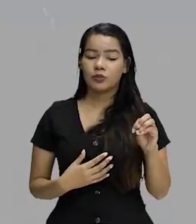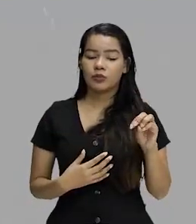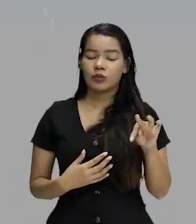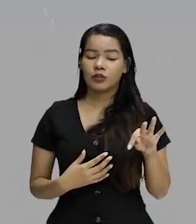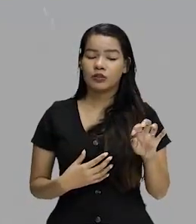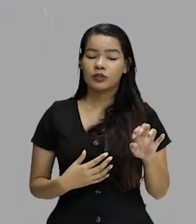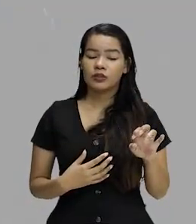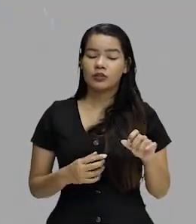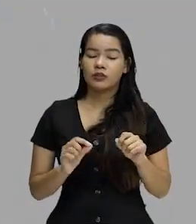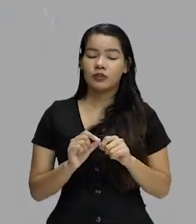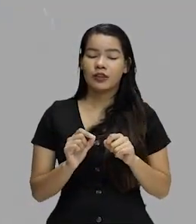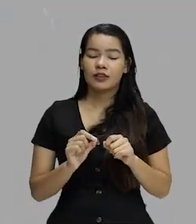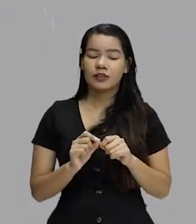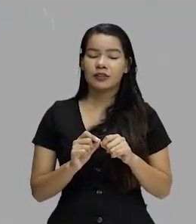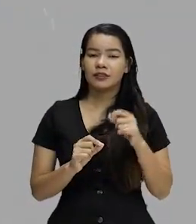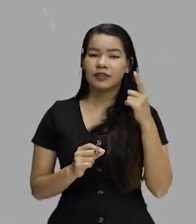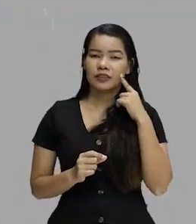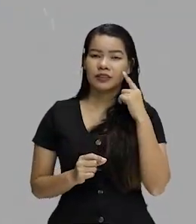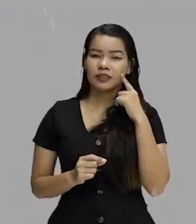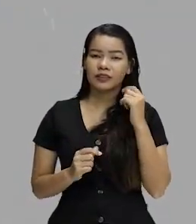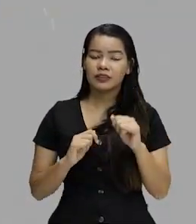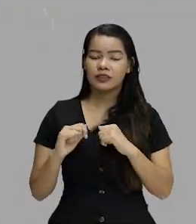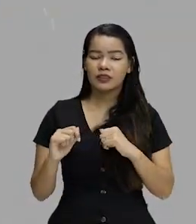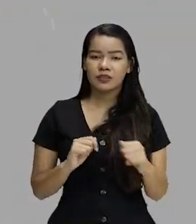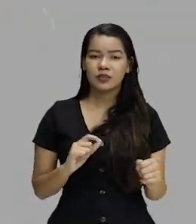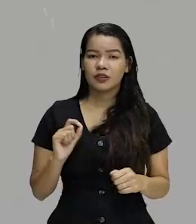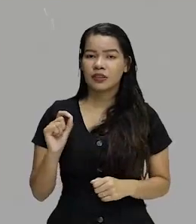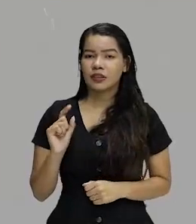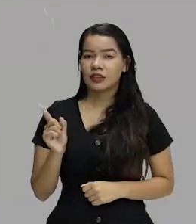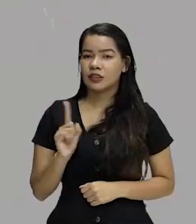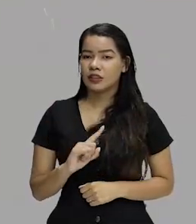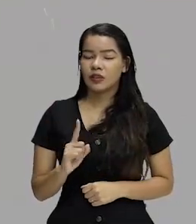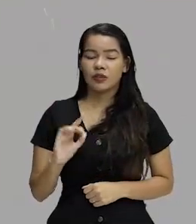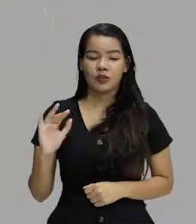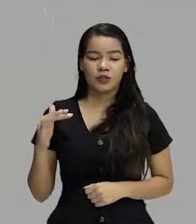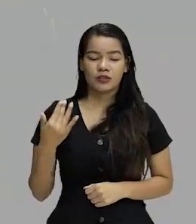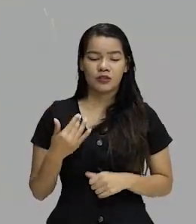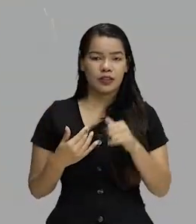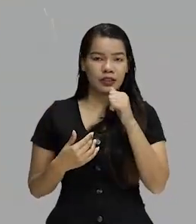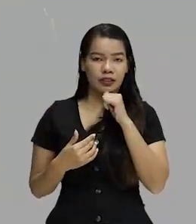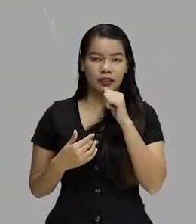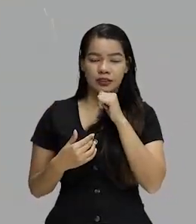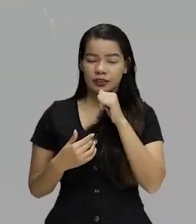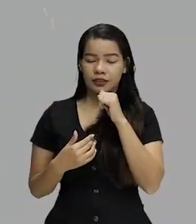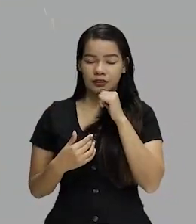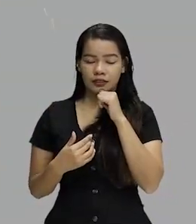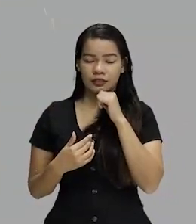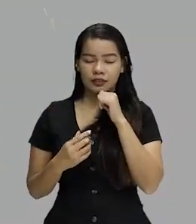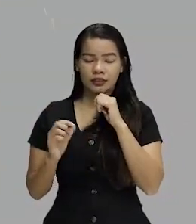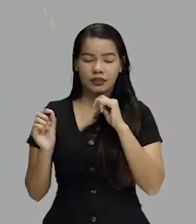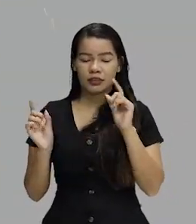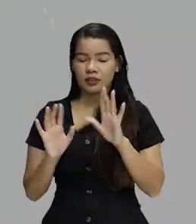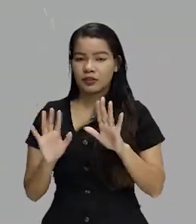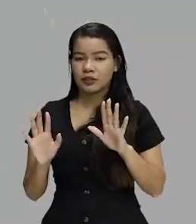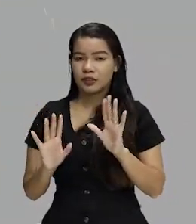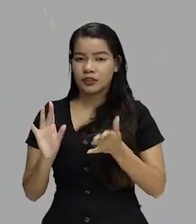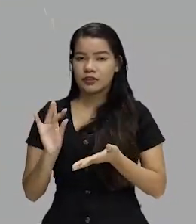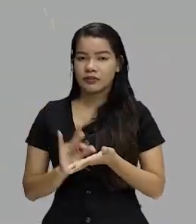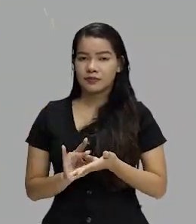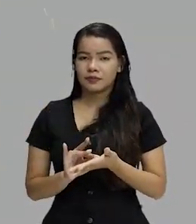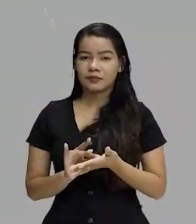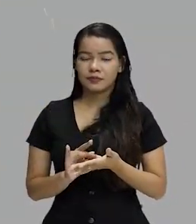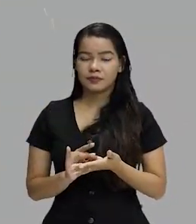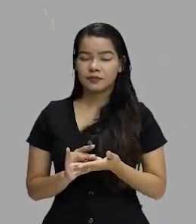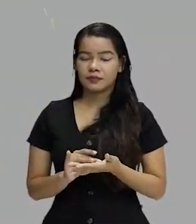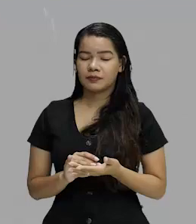Won't, fazendo essa ideia de ação que não aconteceu ainda, uma ação que não se realizará, dando